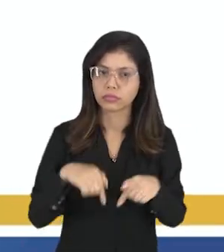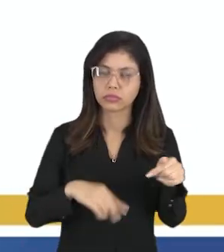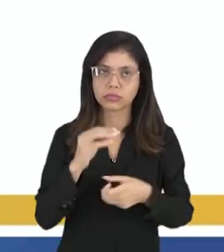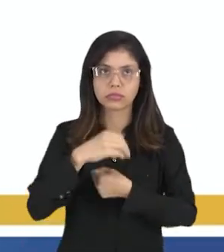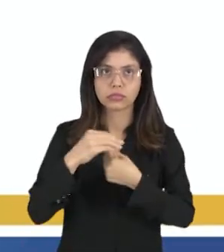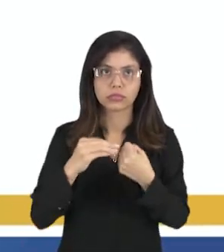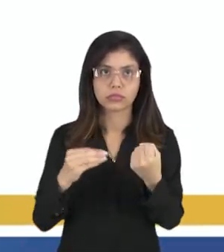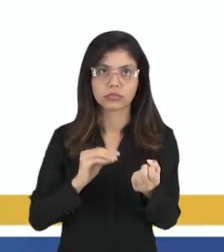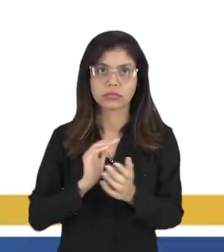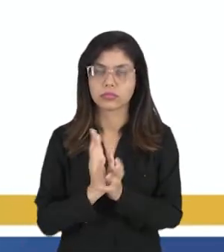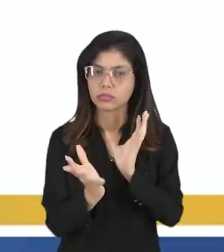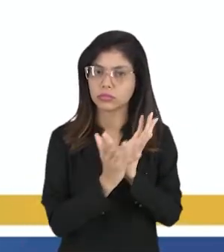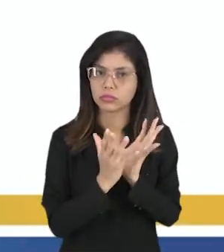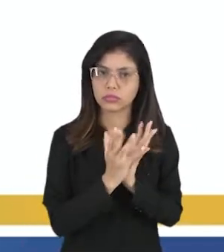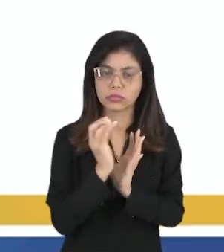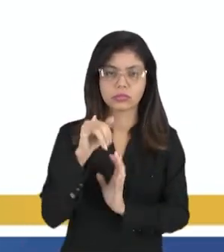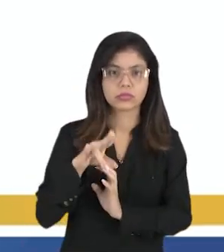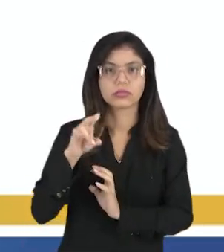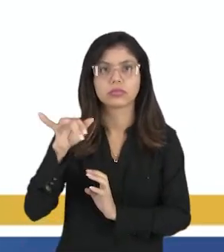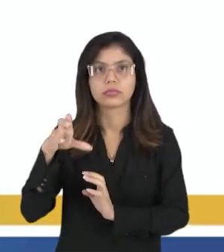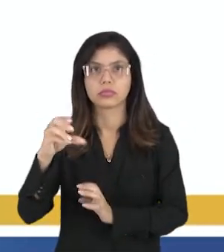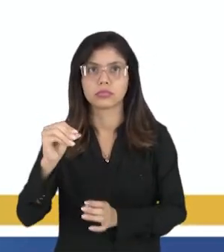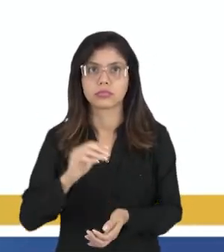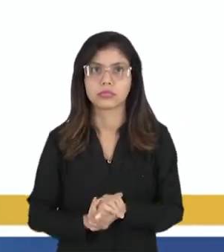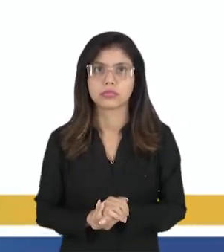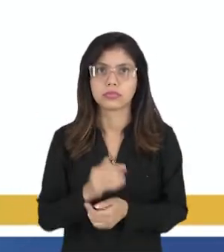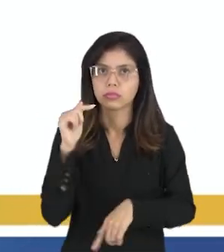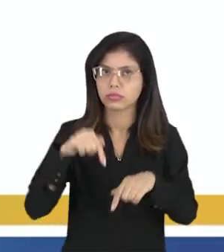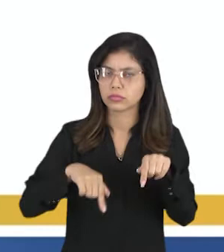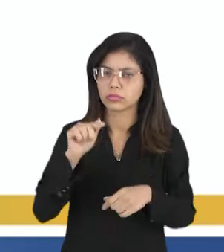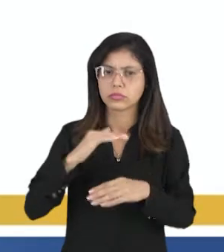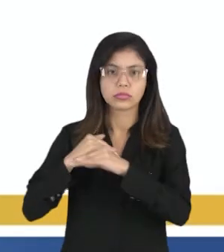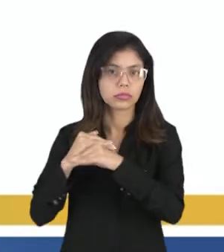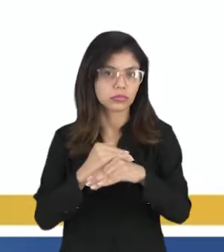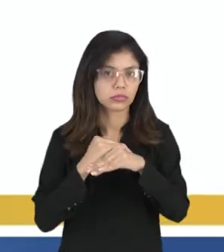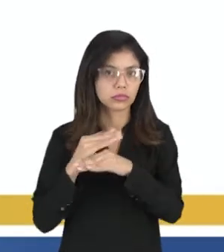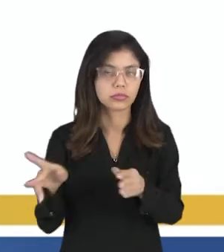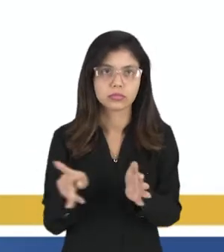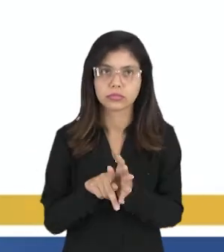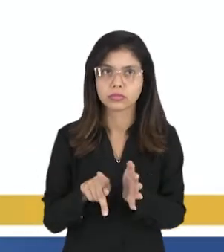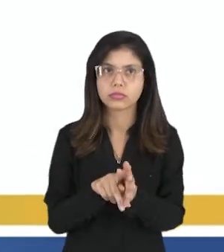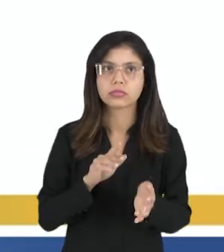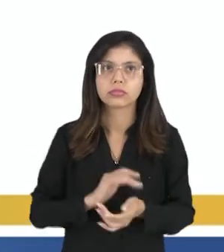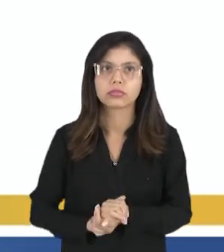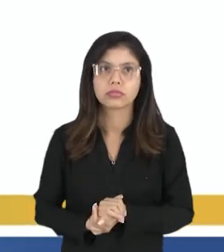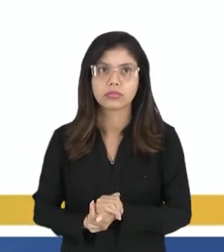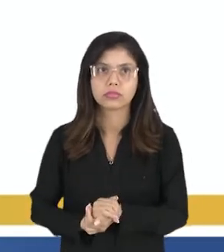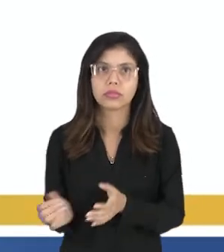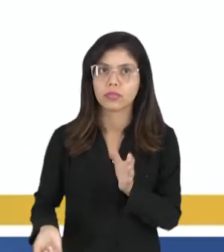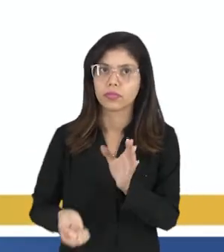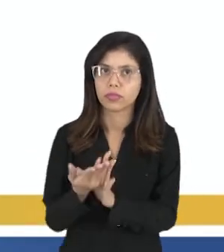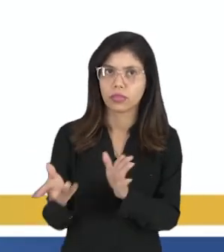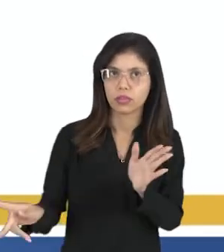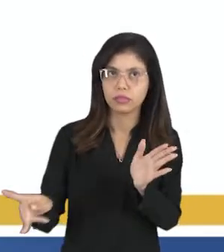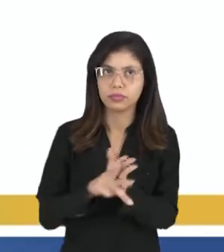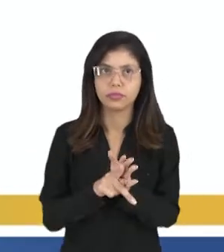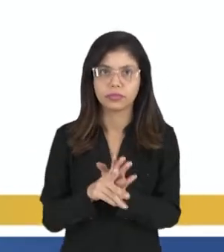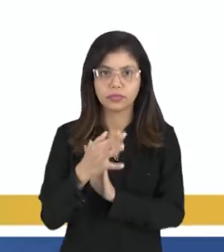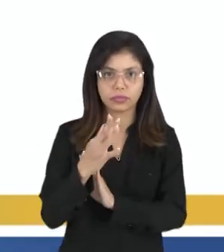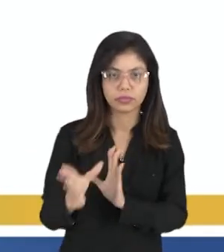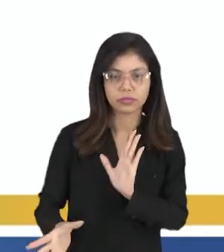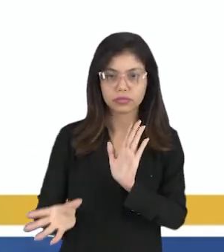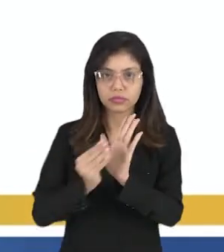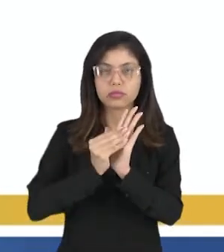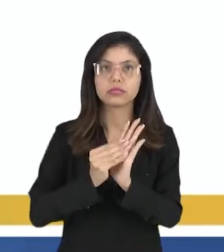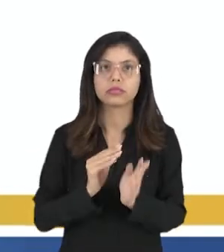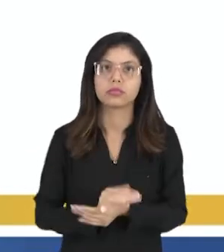seja molécula ou conjunto iônicos, quimicamente iguais entre si. E sua composição é